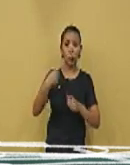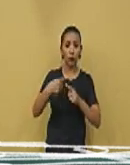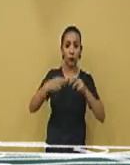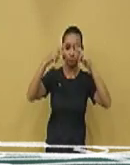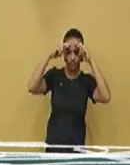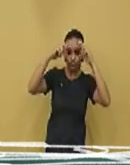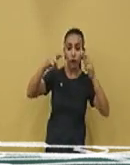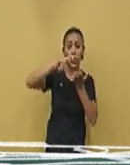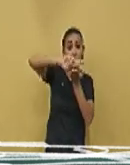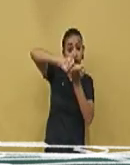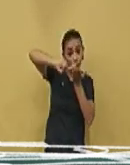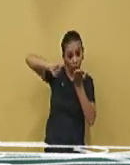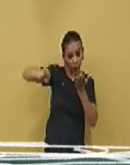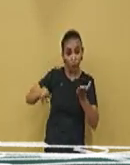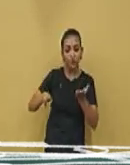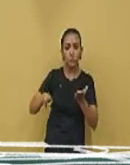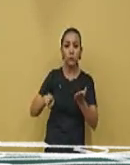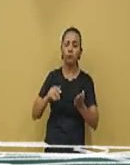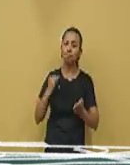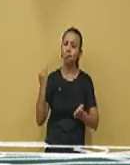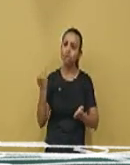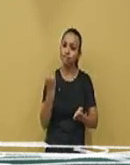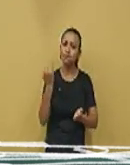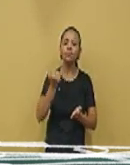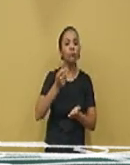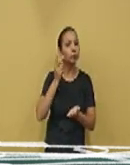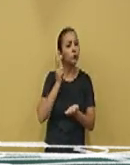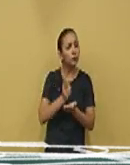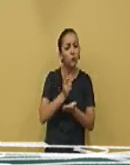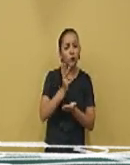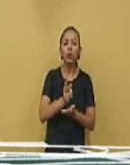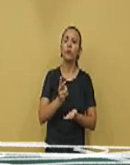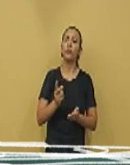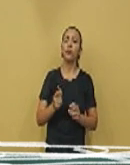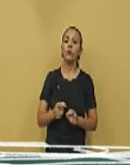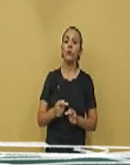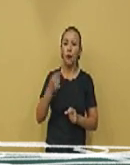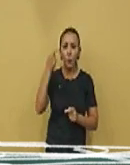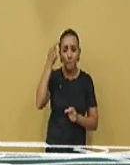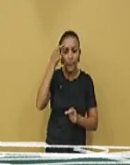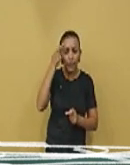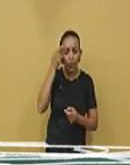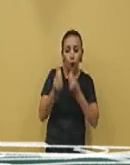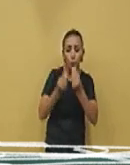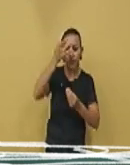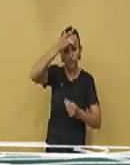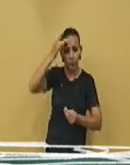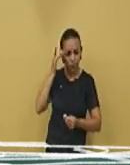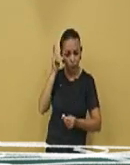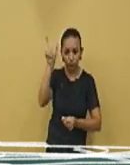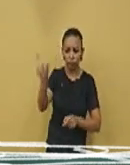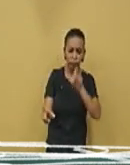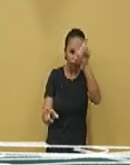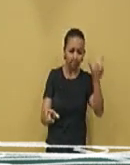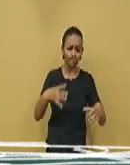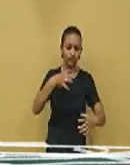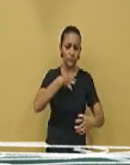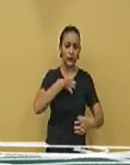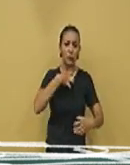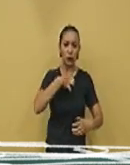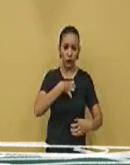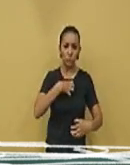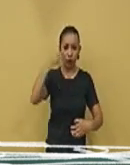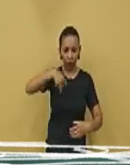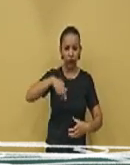às diferenças e a tarefa contínua de se colocar no lugar dos indivíduos que fazem e dão sentido a essa